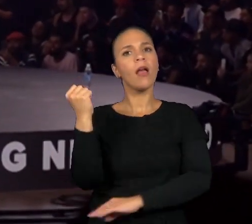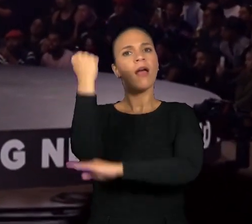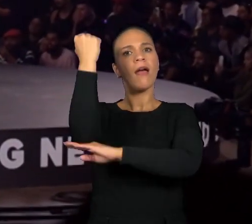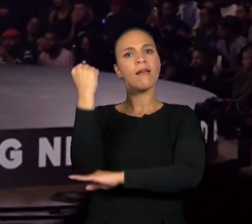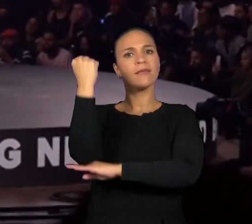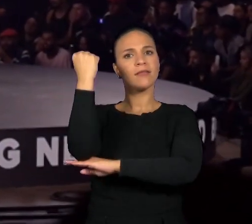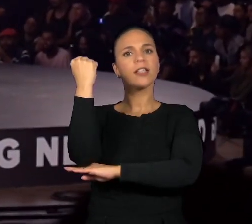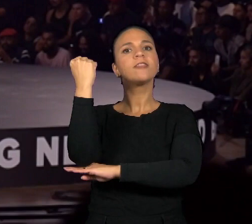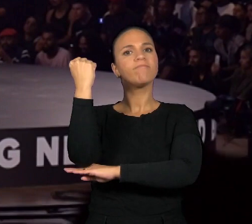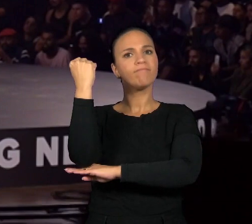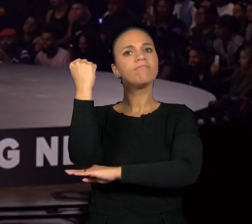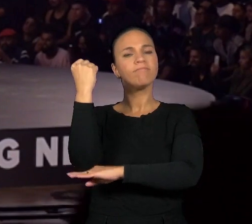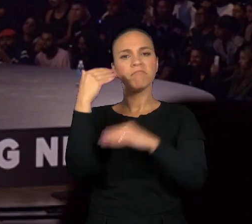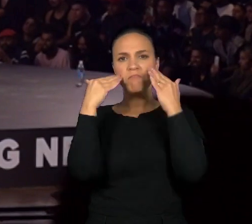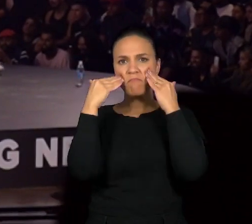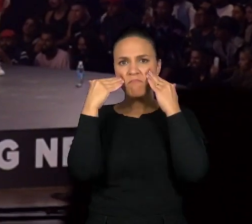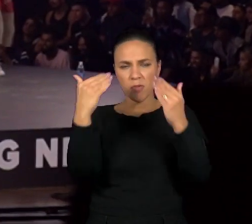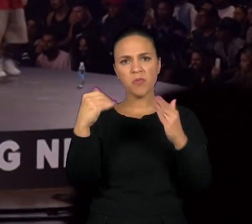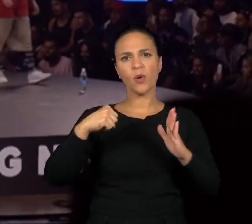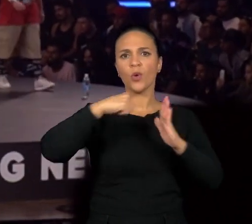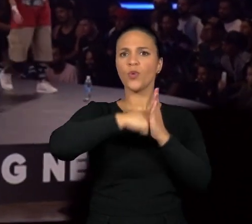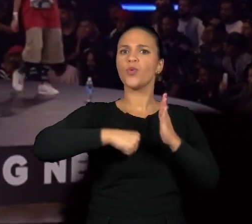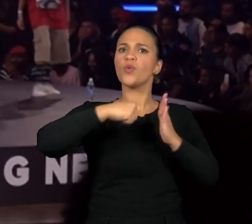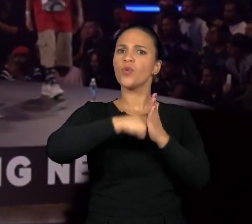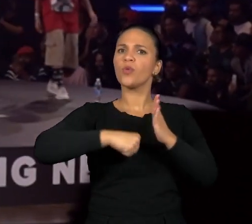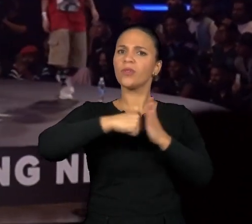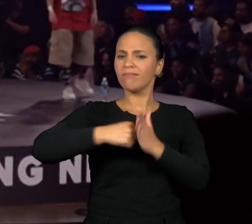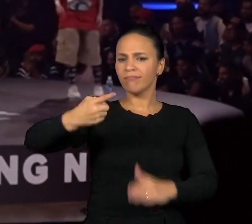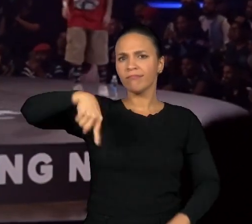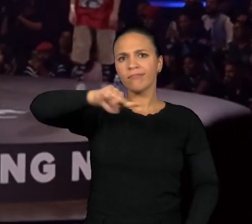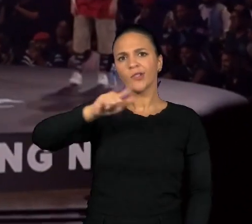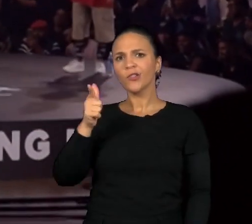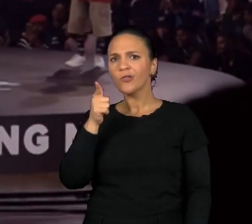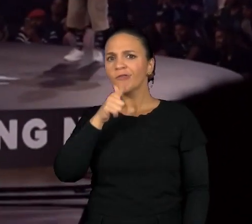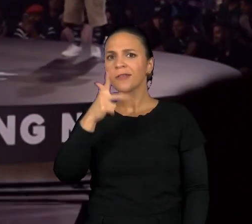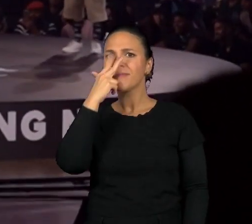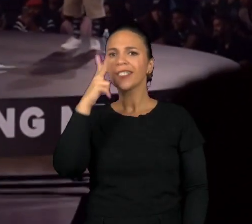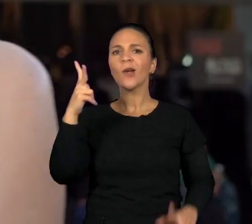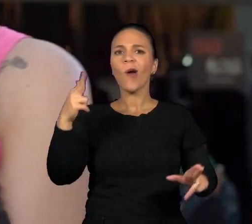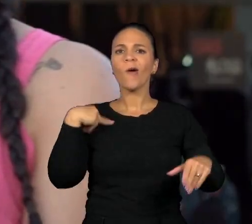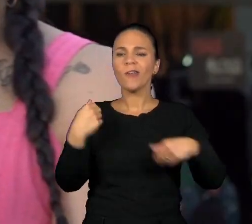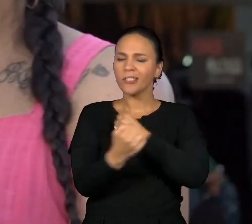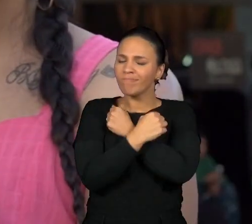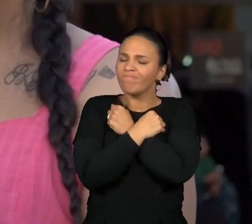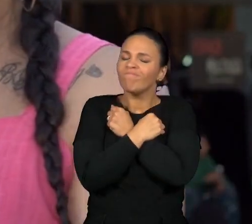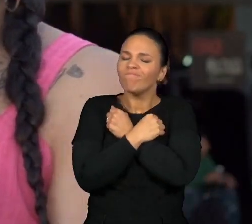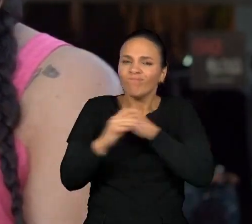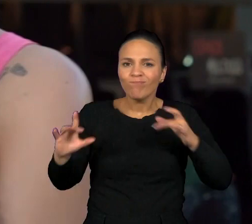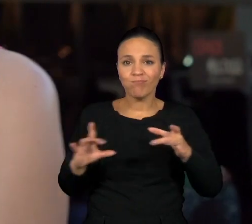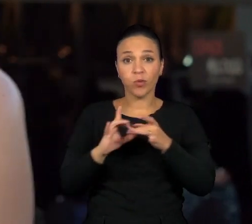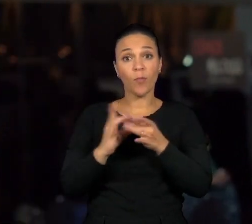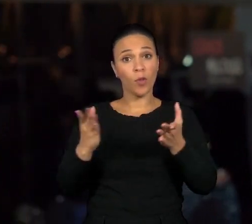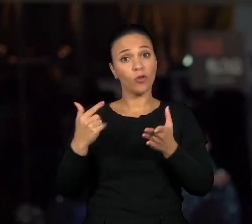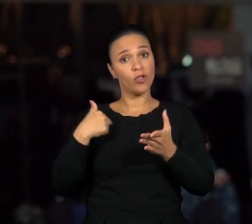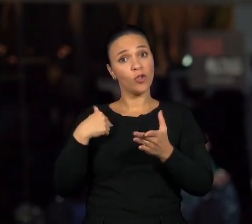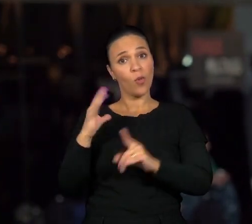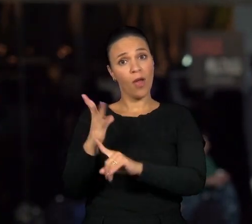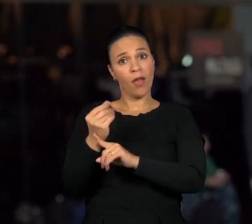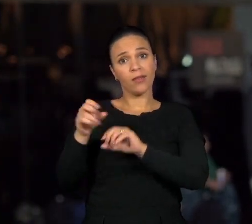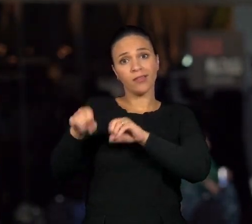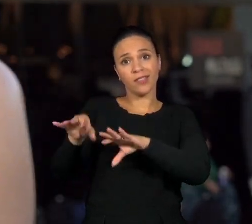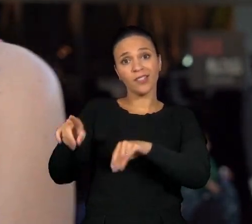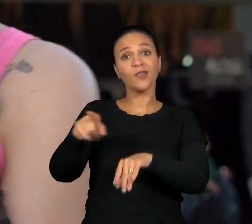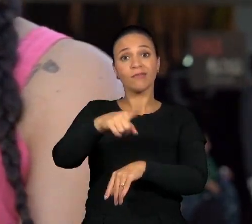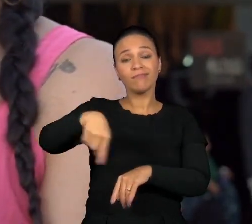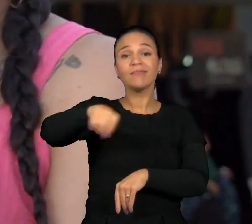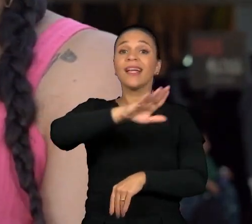Resistência, né? Essa militância mesmo pra gente conseguir nos abraçarmos mais. Hoje eu sou arte educadora, eu dou aula também de break para as